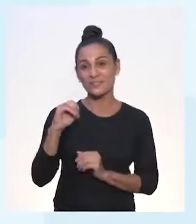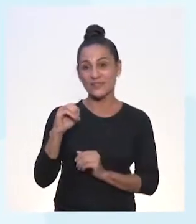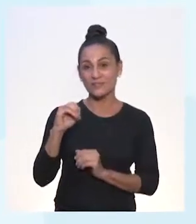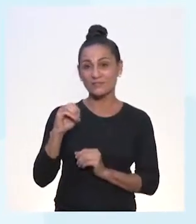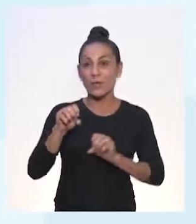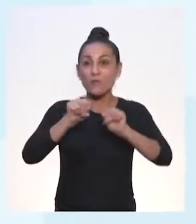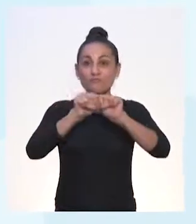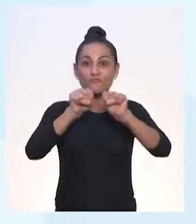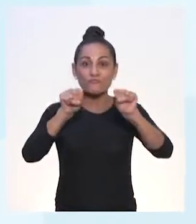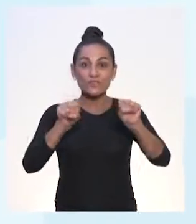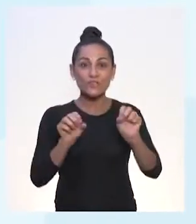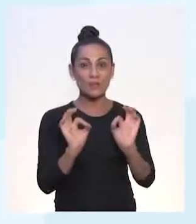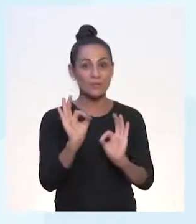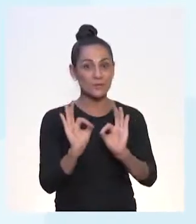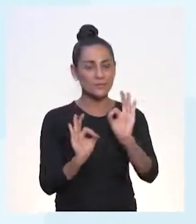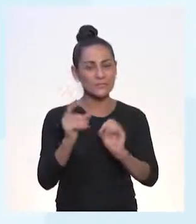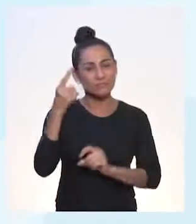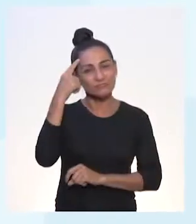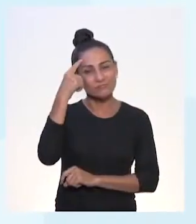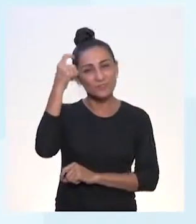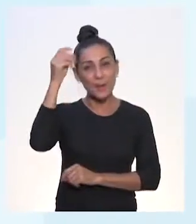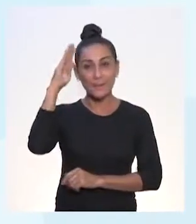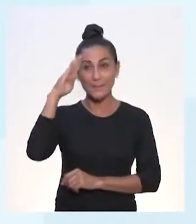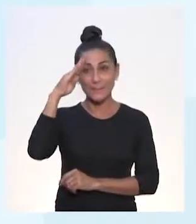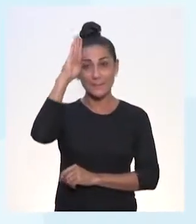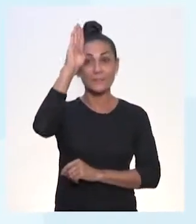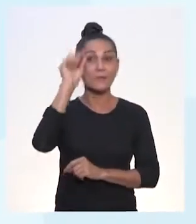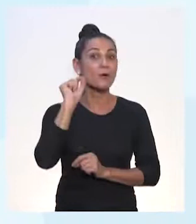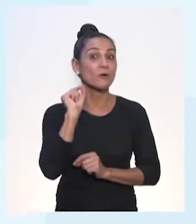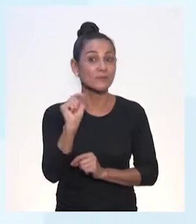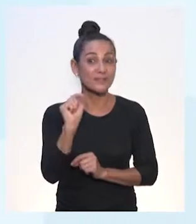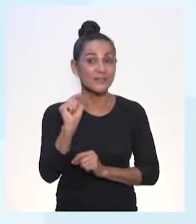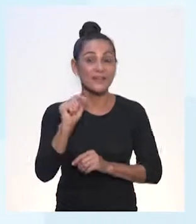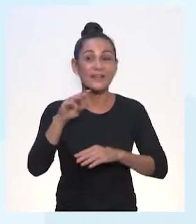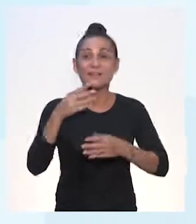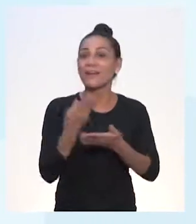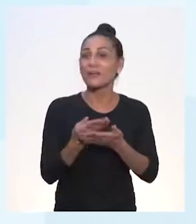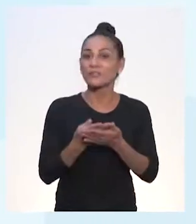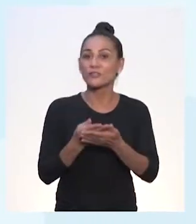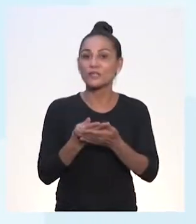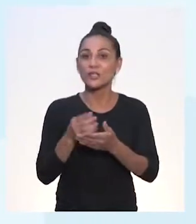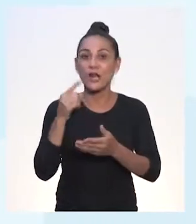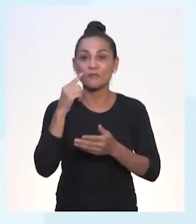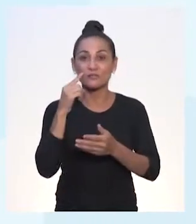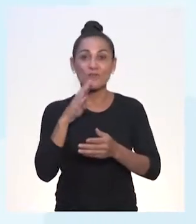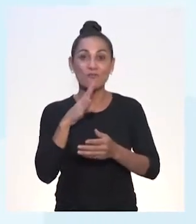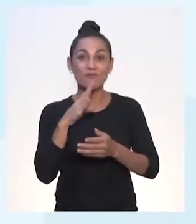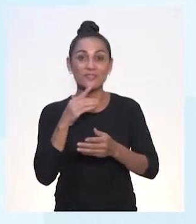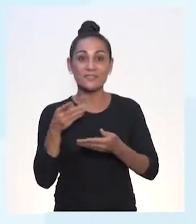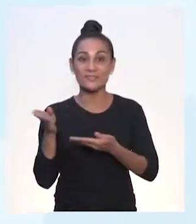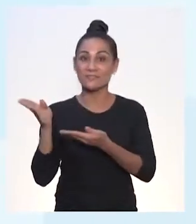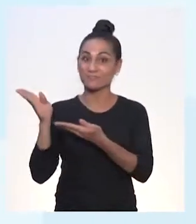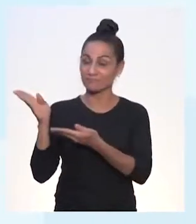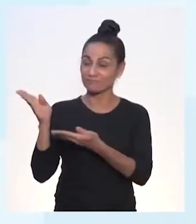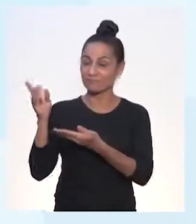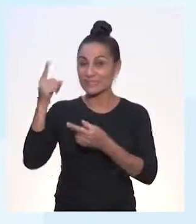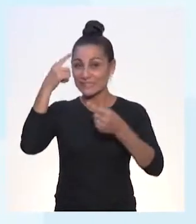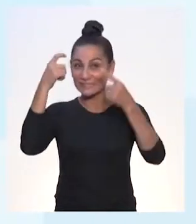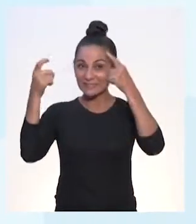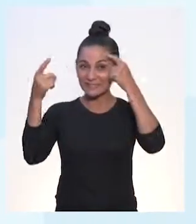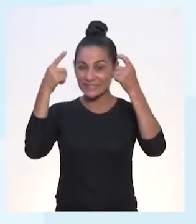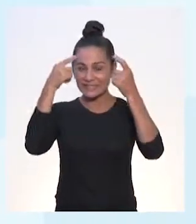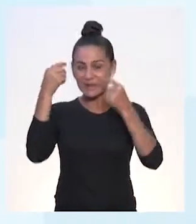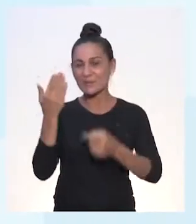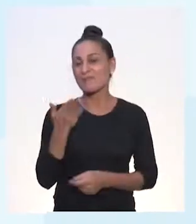sistema. A ideia principal para a aula de hoje era você chegar nisso aqui. Mas resolver aí, a ideia é uma ideia